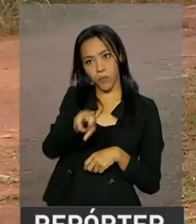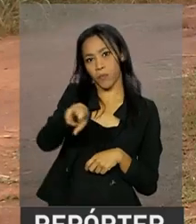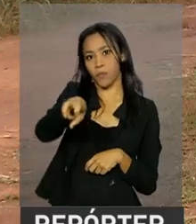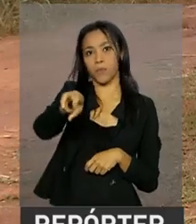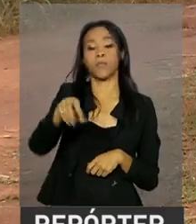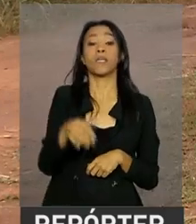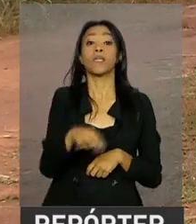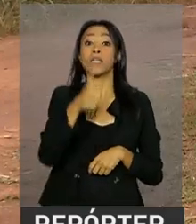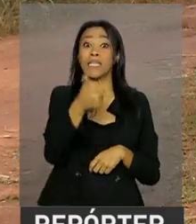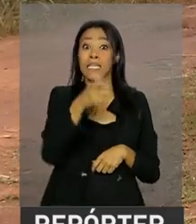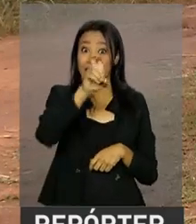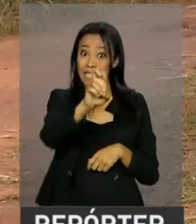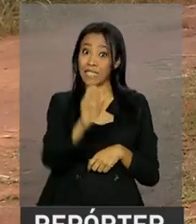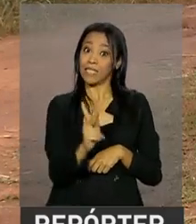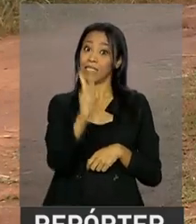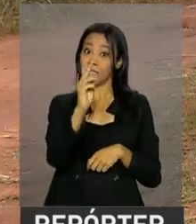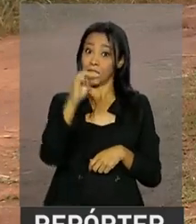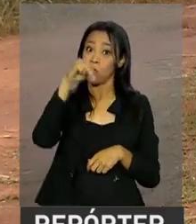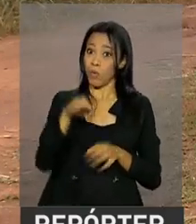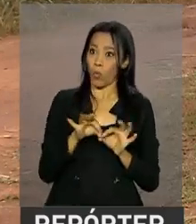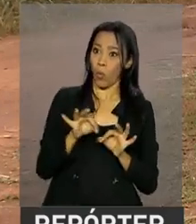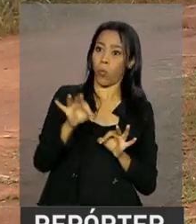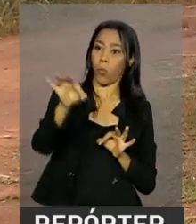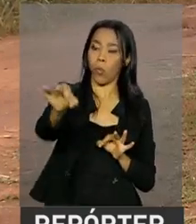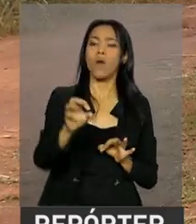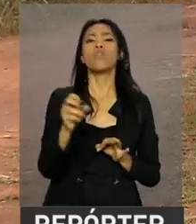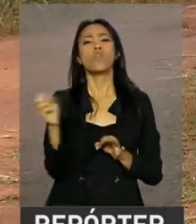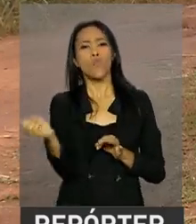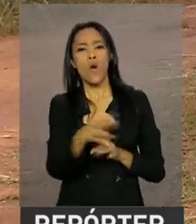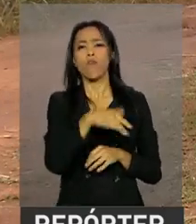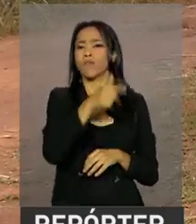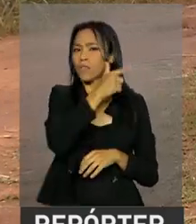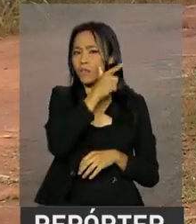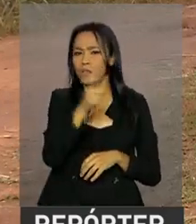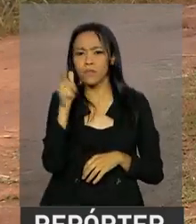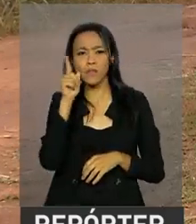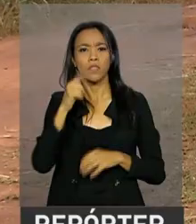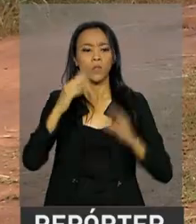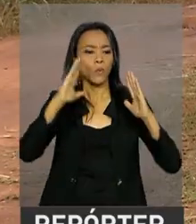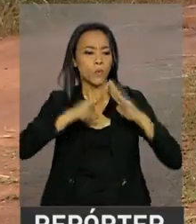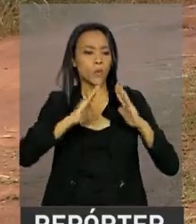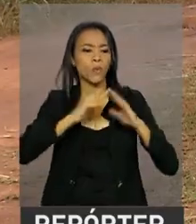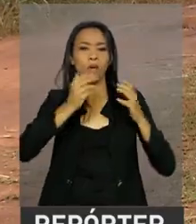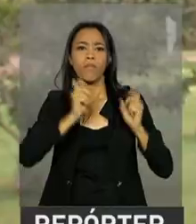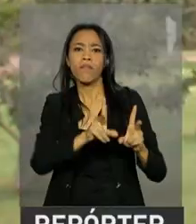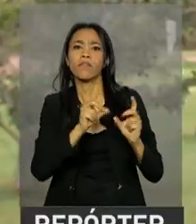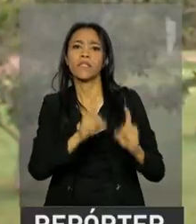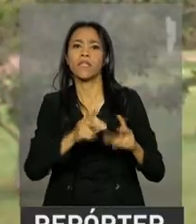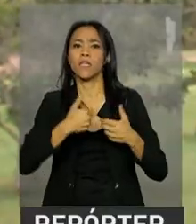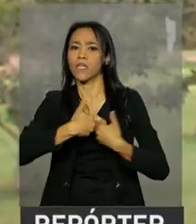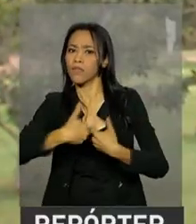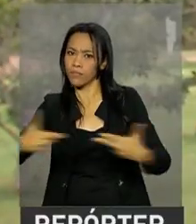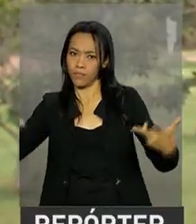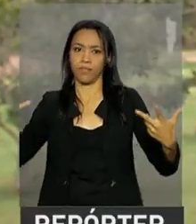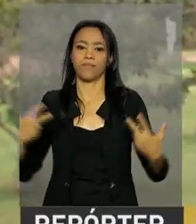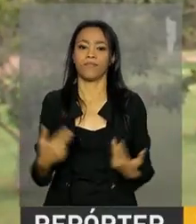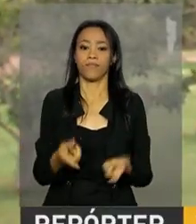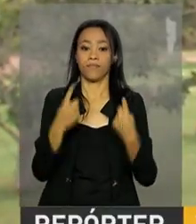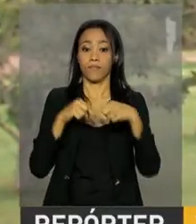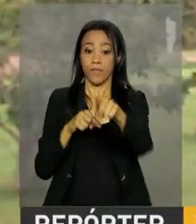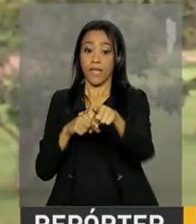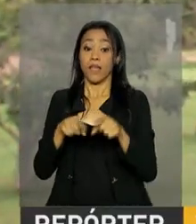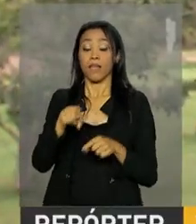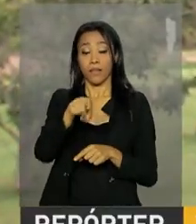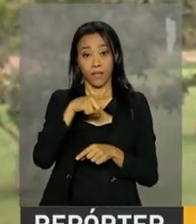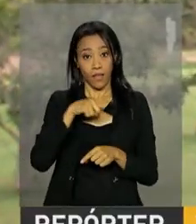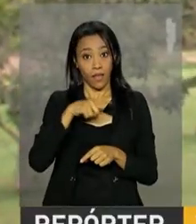extensão Além disso o parque vai ganhar novas lanchonetes e um local para Exposições hoje nós temos a formação de umas filas